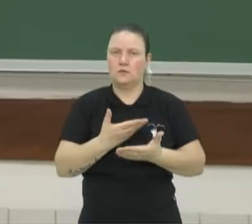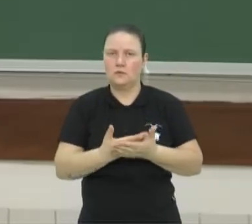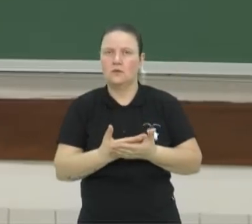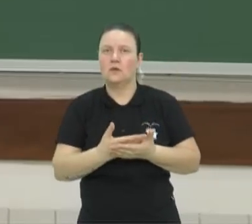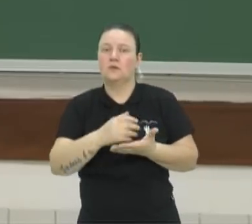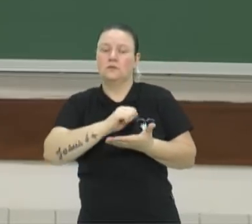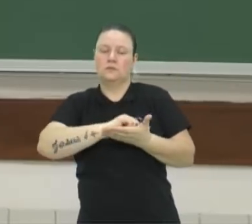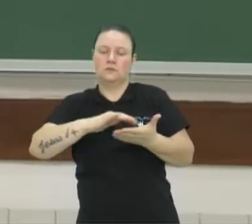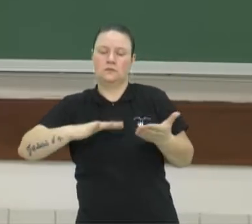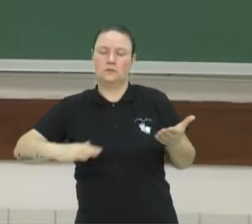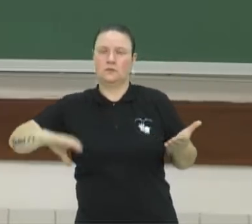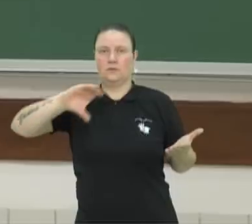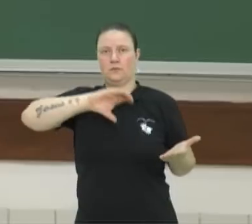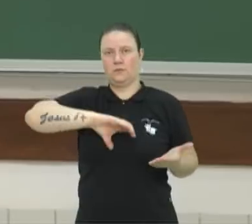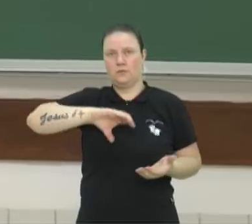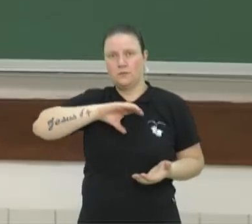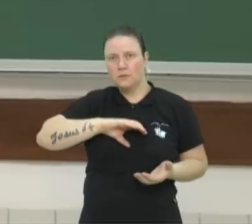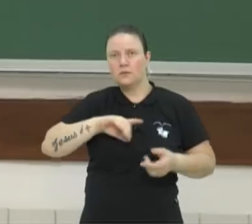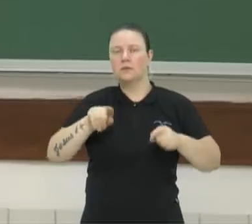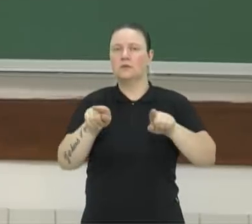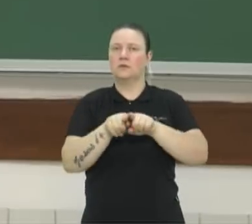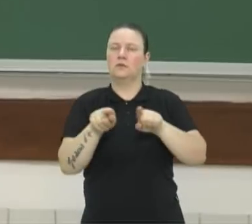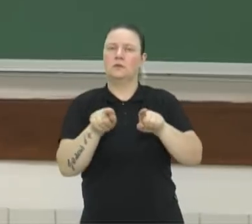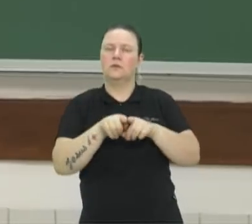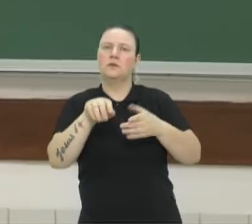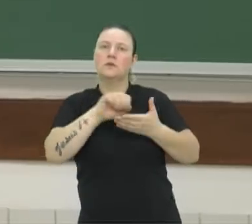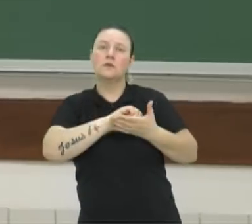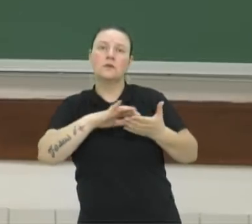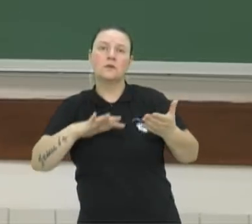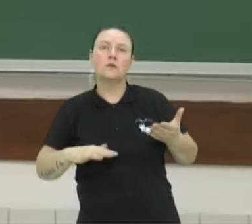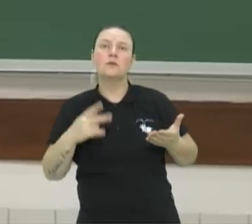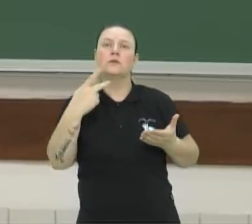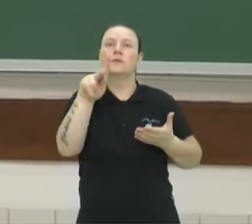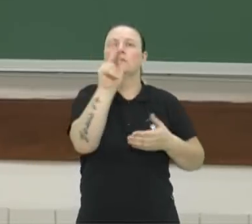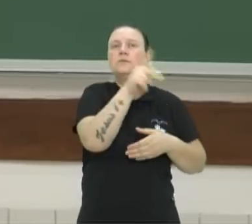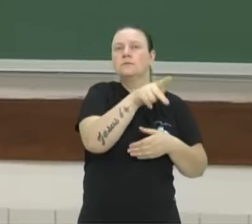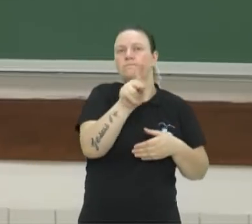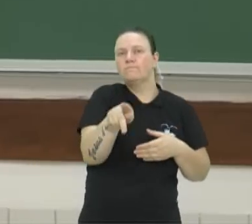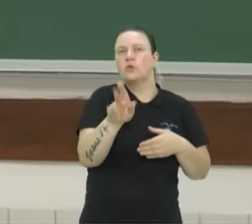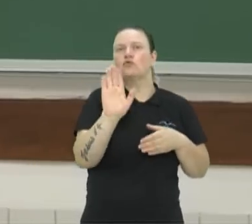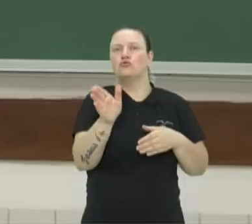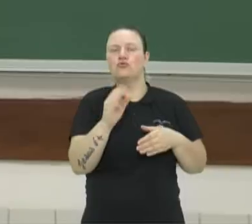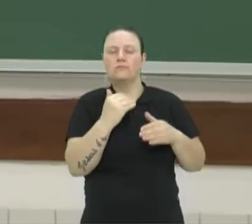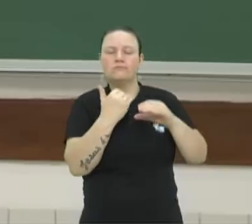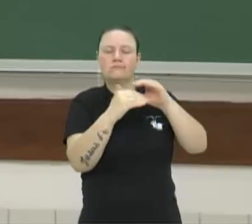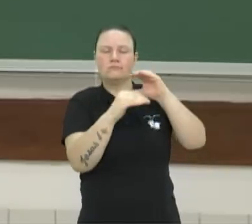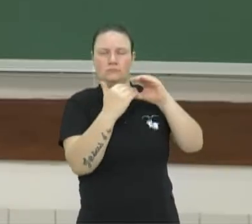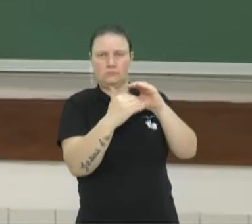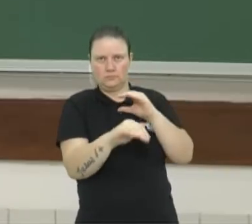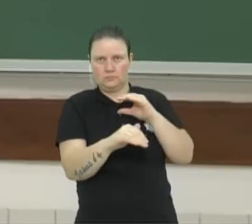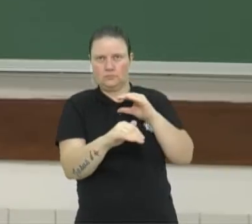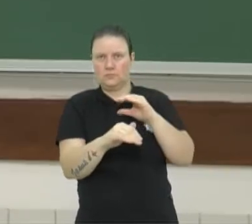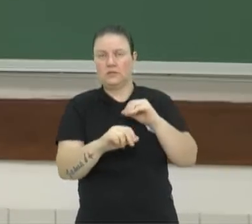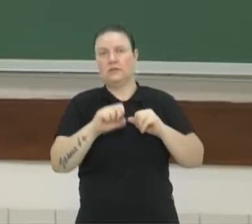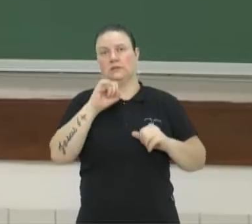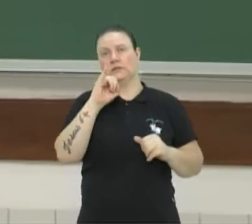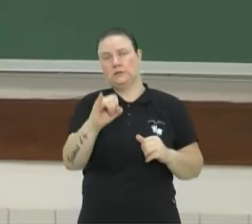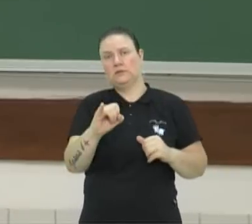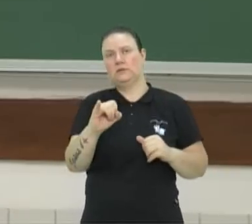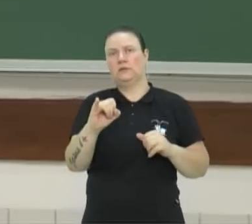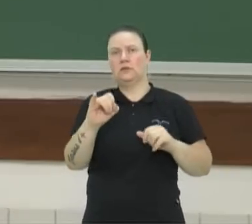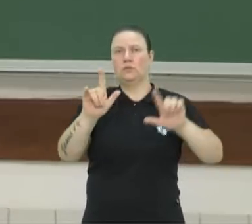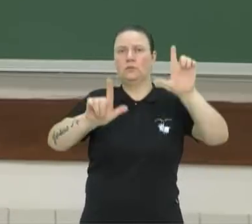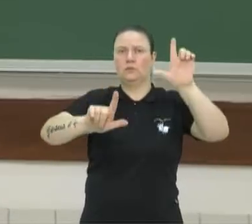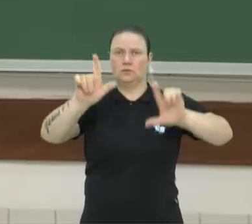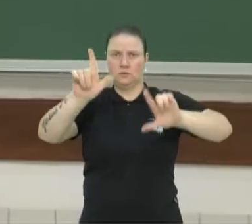língua portuguesa, né? E aquelas atividades também que o seu professor, a sua professora enviou. E para quem não tem acesso,